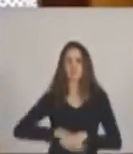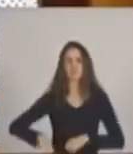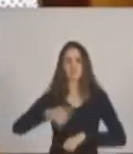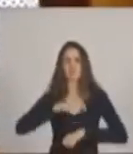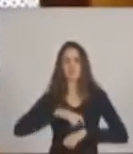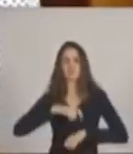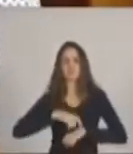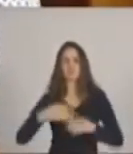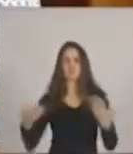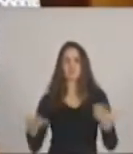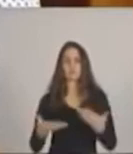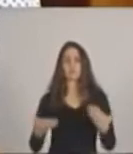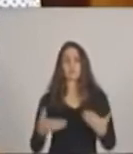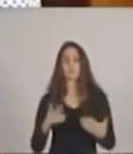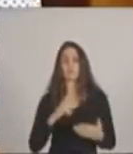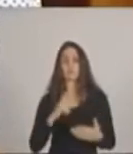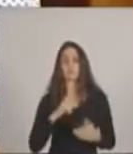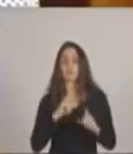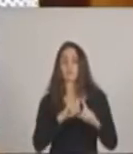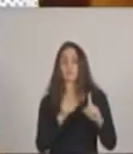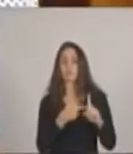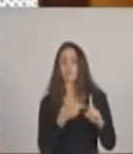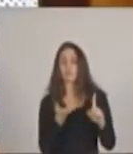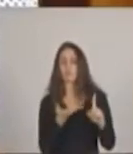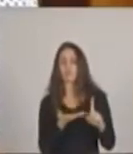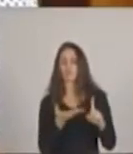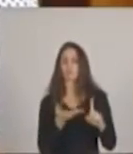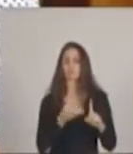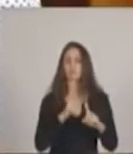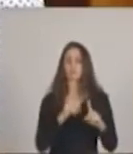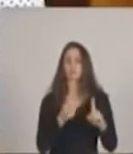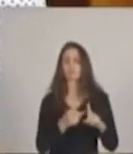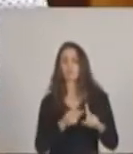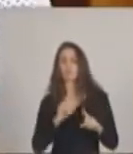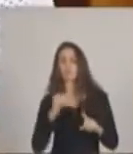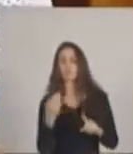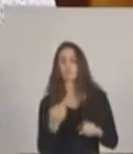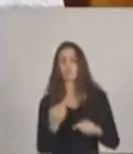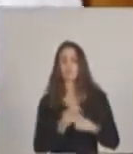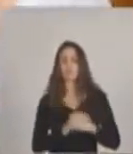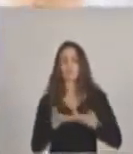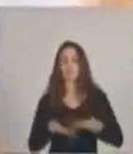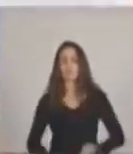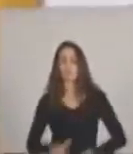em que ela, né, está gestante ou está na condição de parturiente.